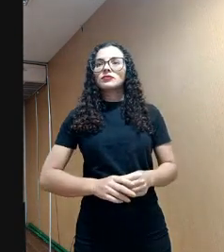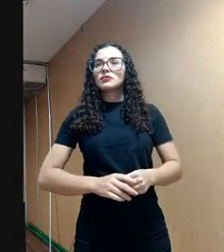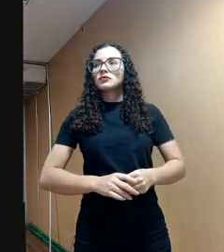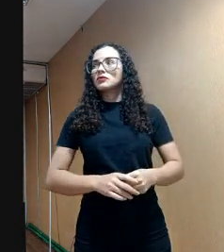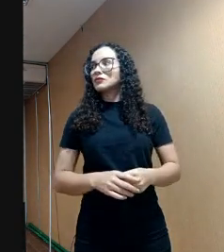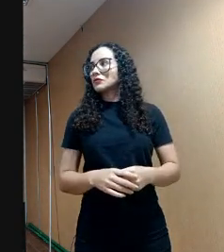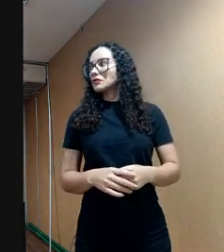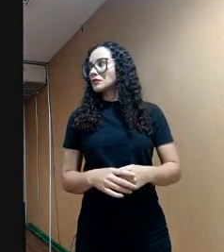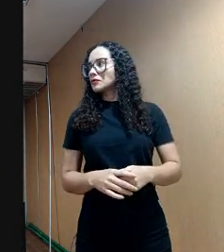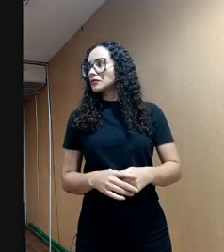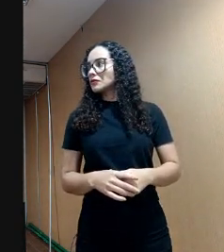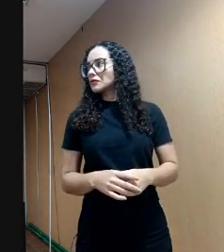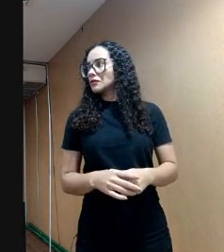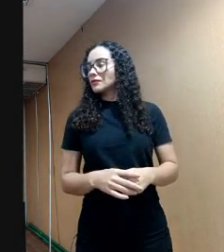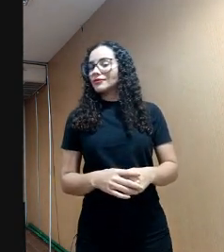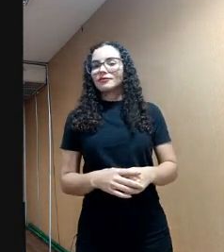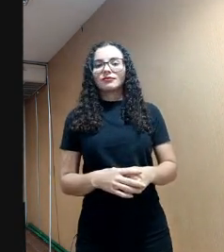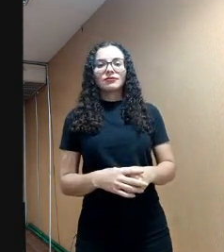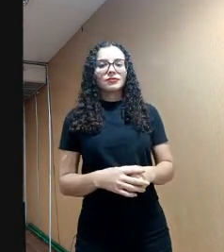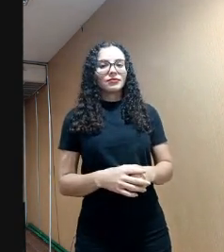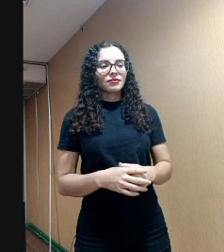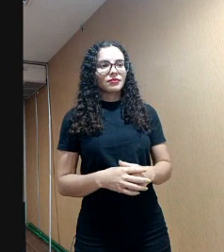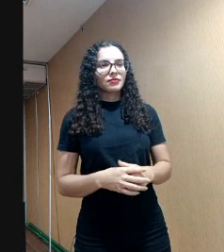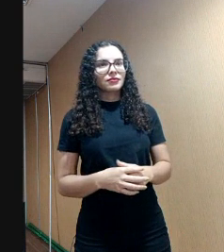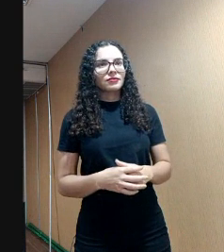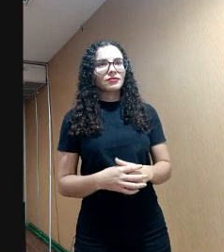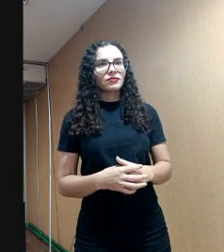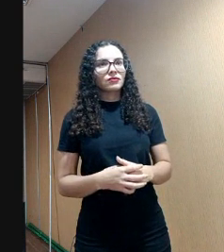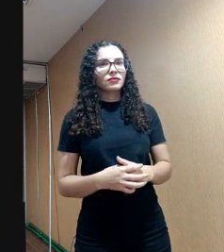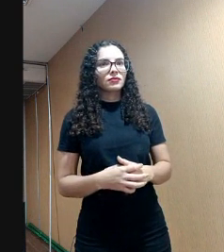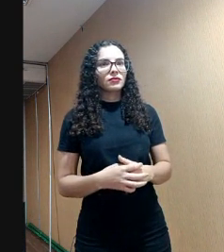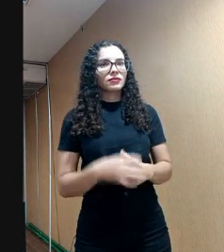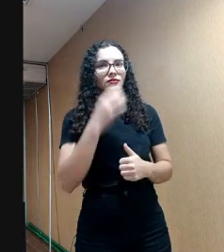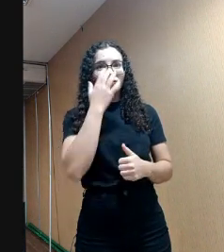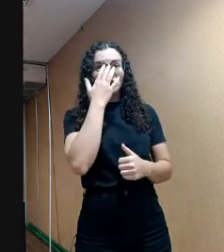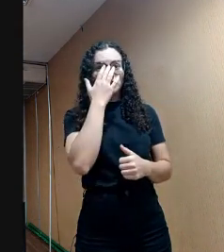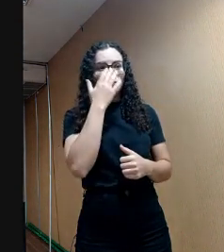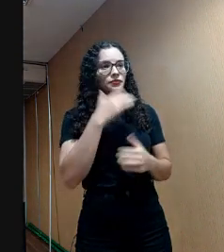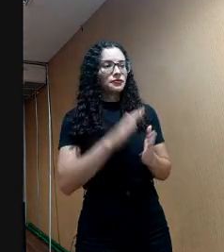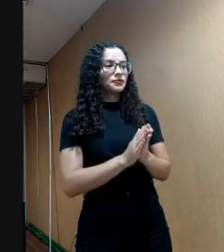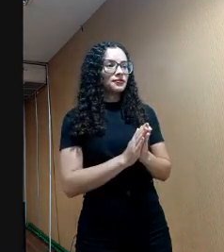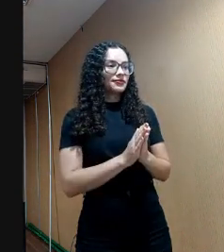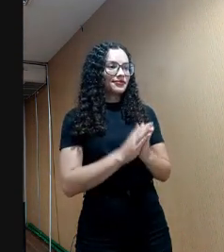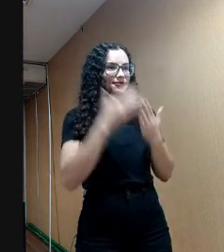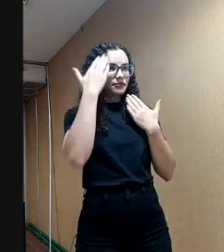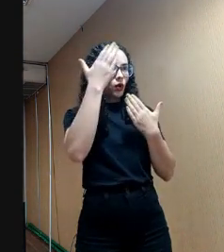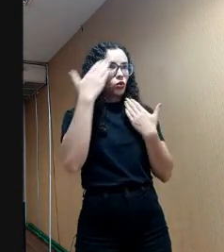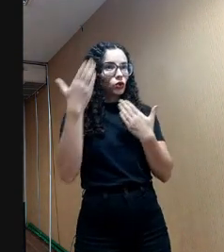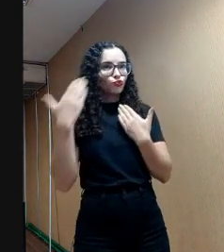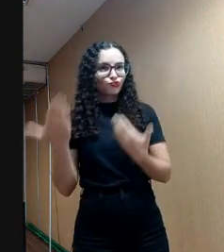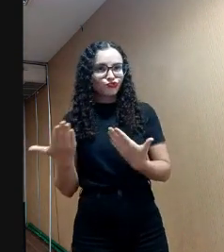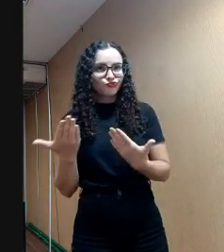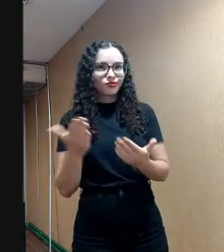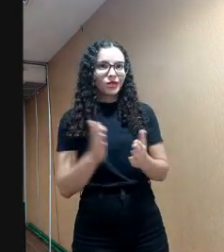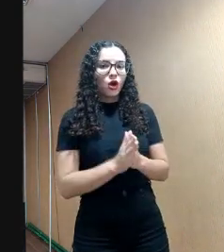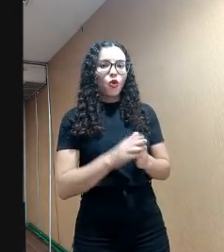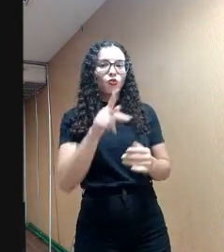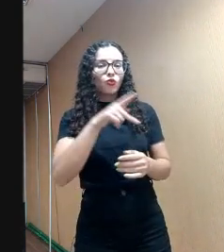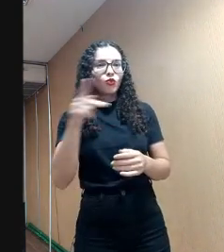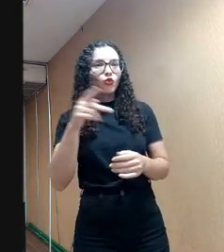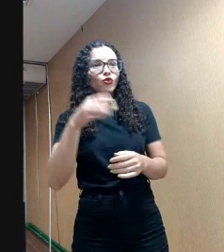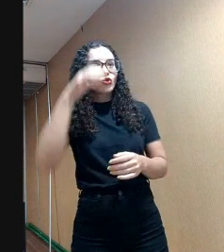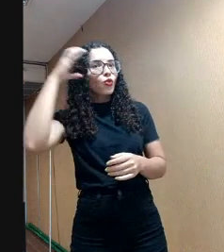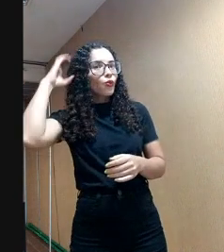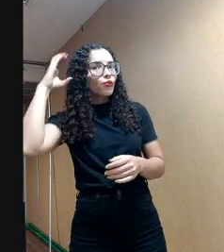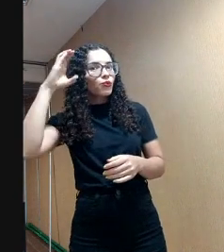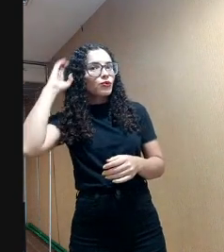Agradecemos as palavras do professor Carlos Bino. E, nesse momento, vamos dar continuidade aos pronunciamentos e convidamos a